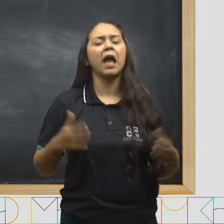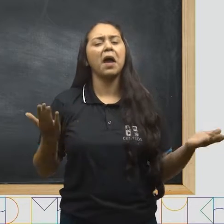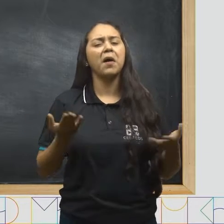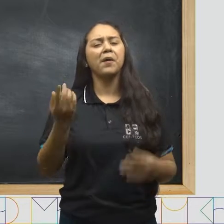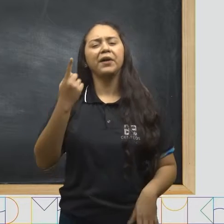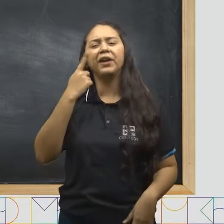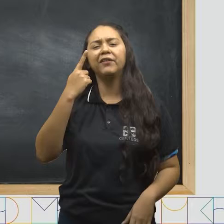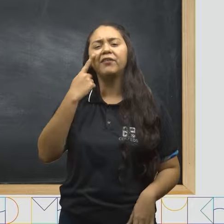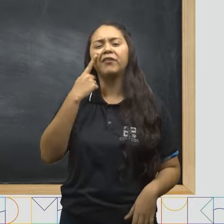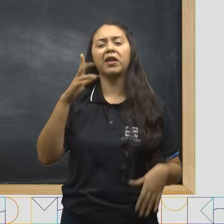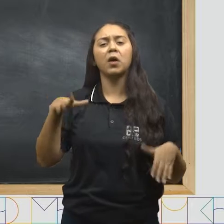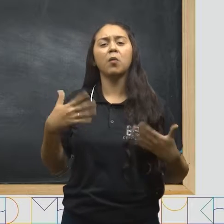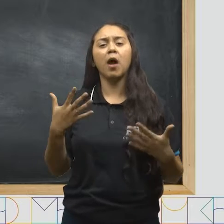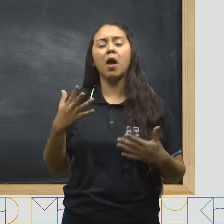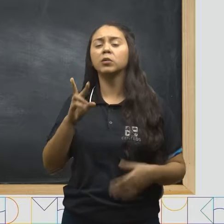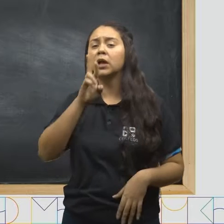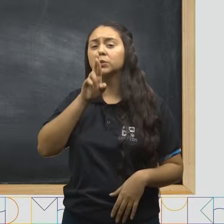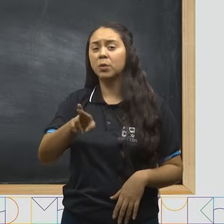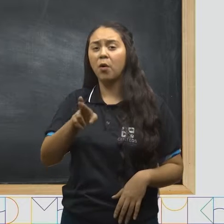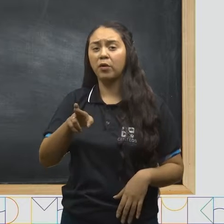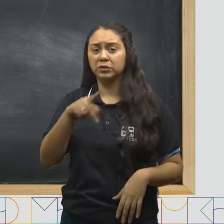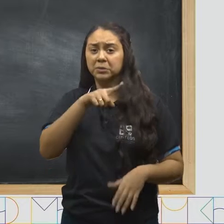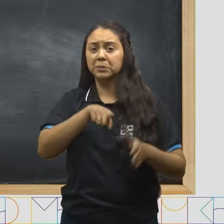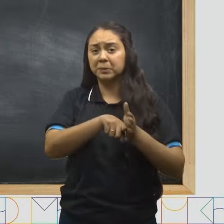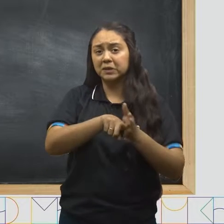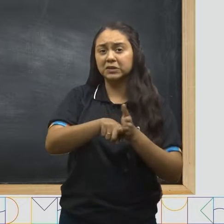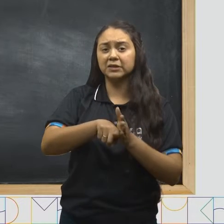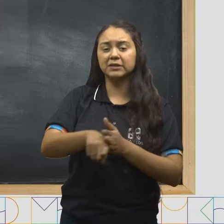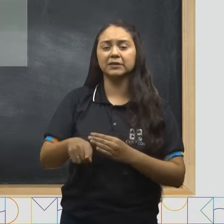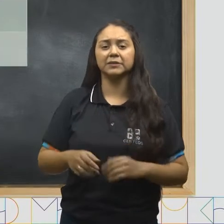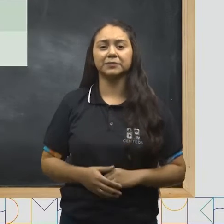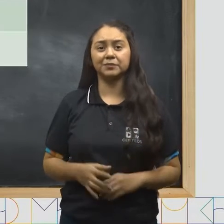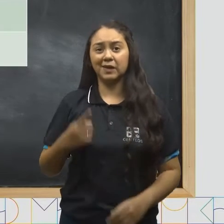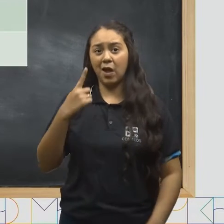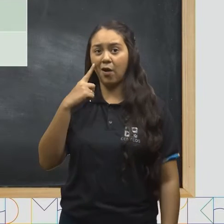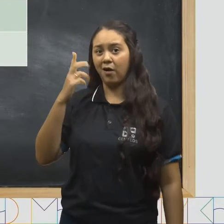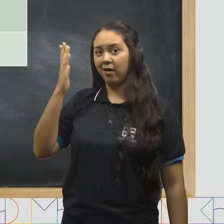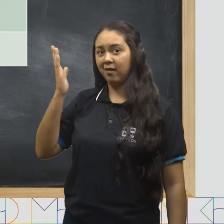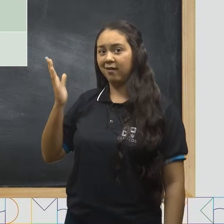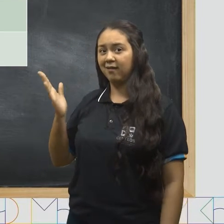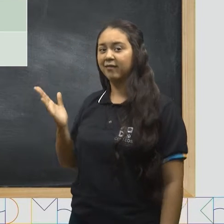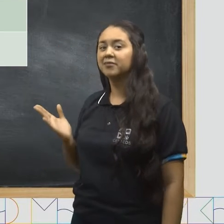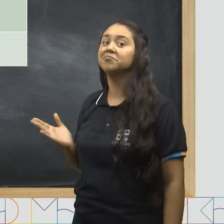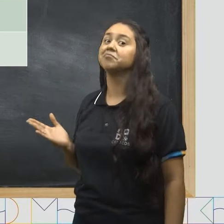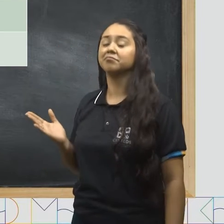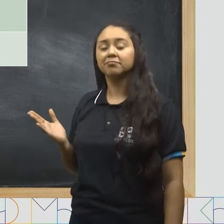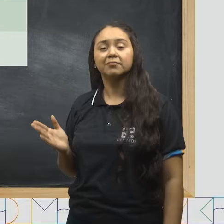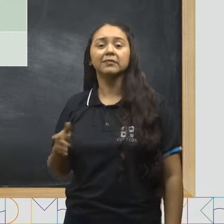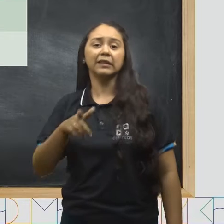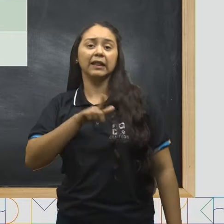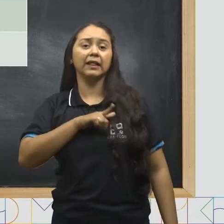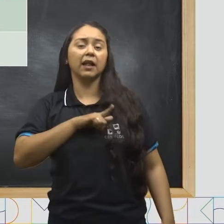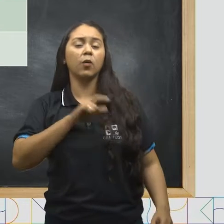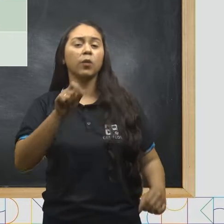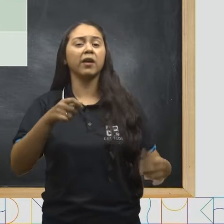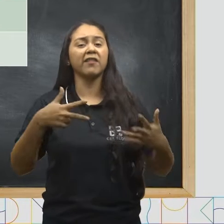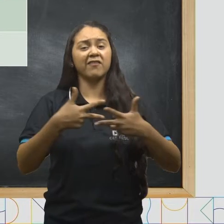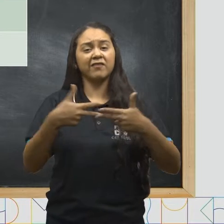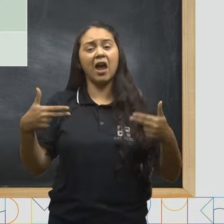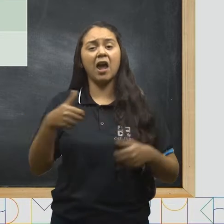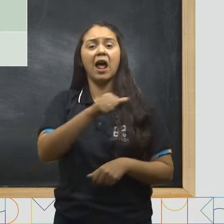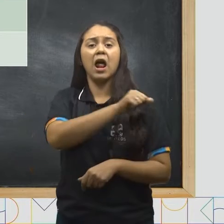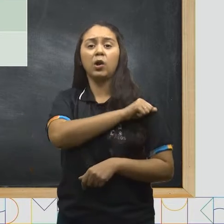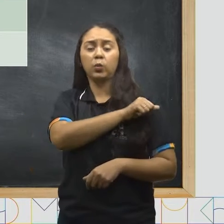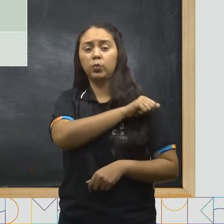agora verificar o resultado desta pesquisa. Observe. Nós temos aí vários alunos